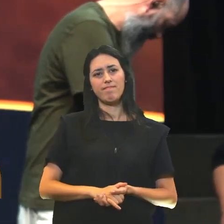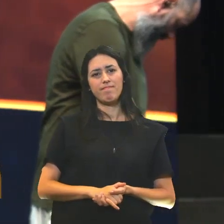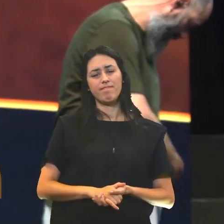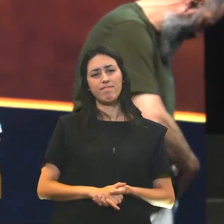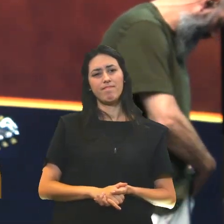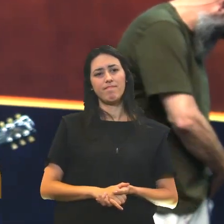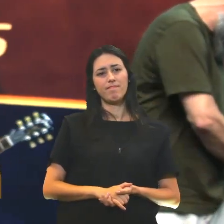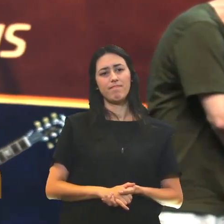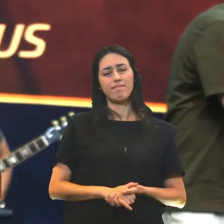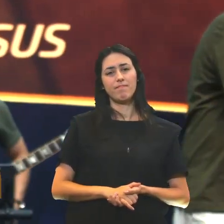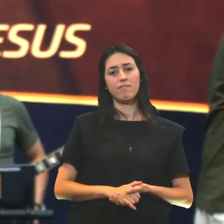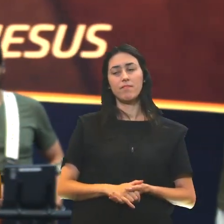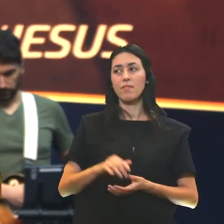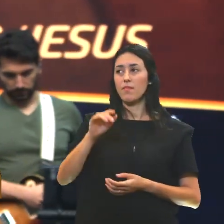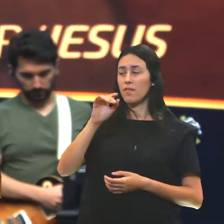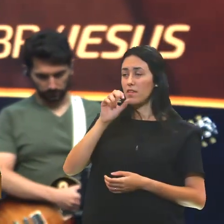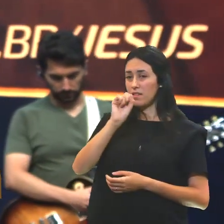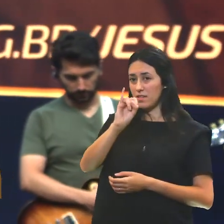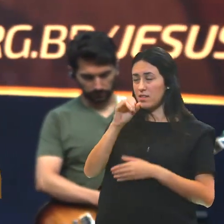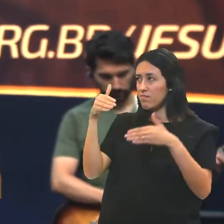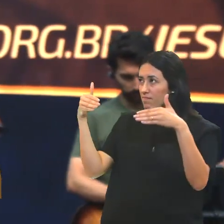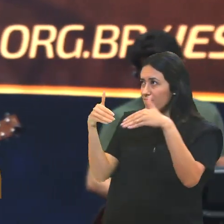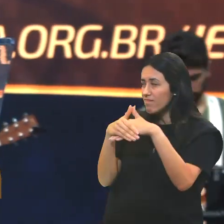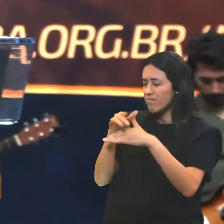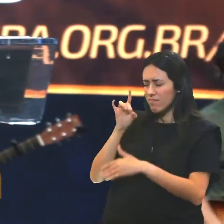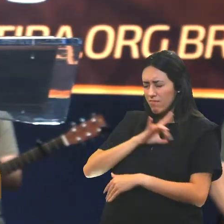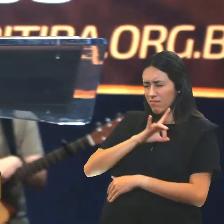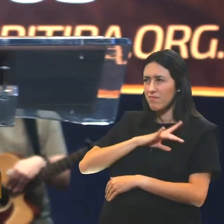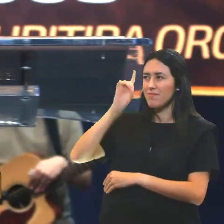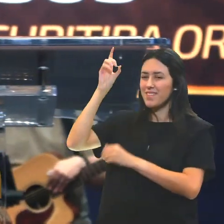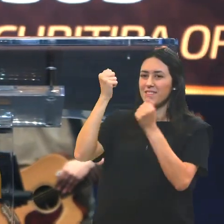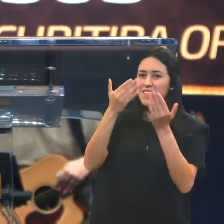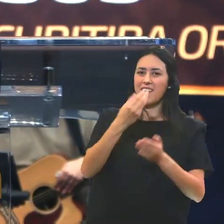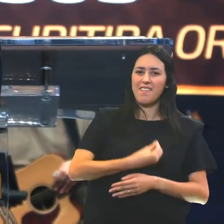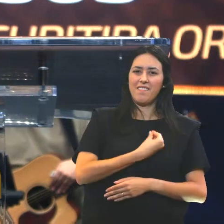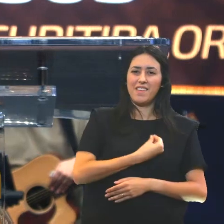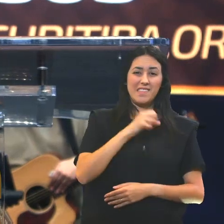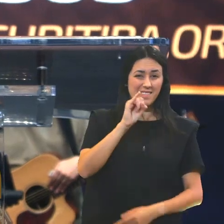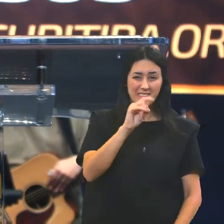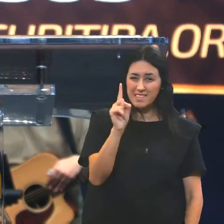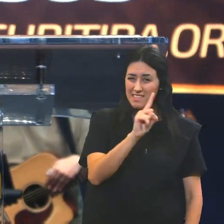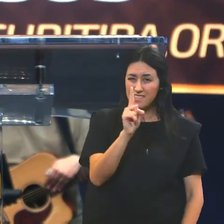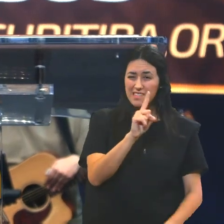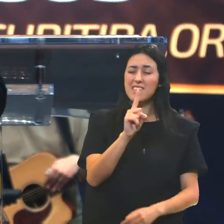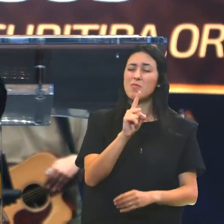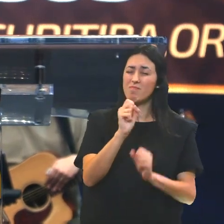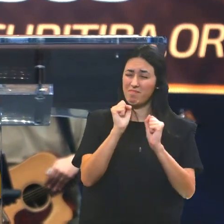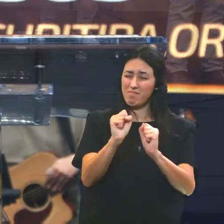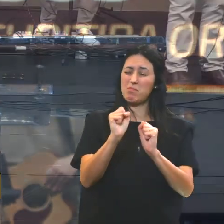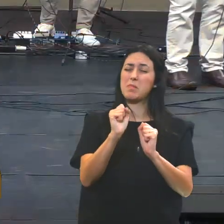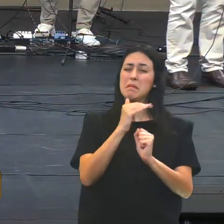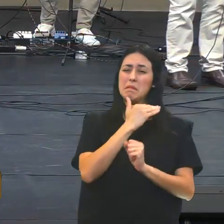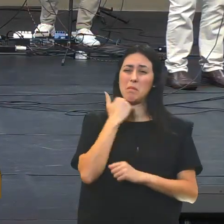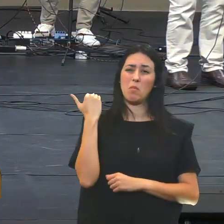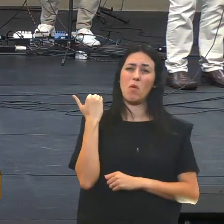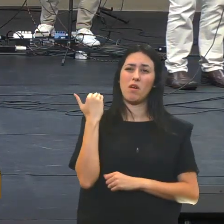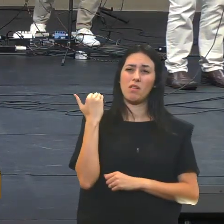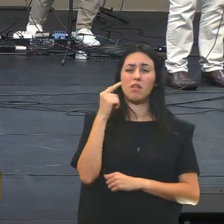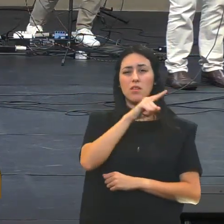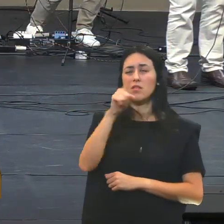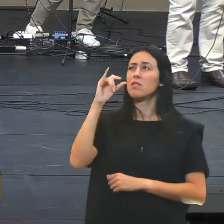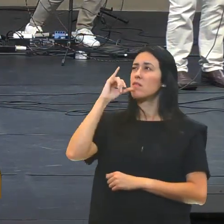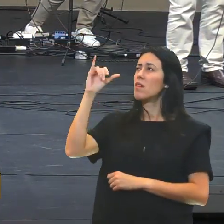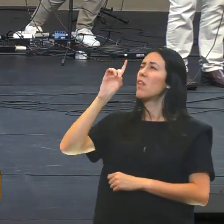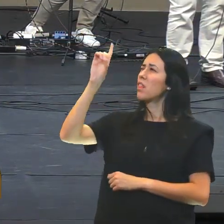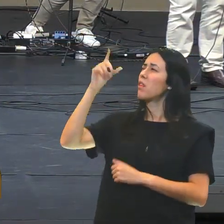Se o temor de Deus gera vida e a falta de temor gera morte, Senhor, por favor, eu quero ser alguém que não apenas sabe coisas a